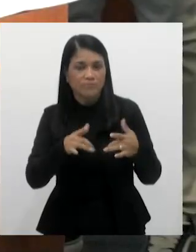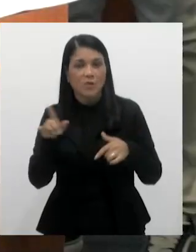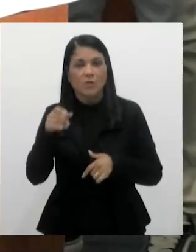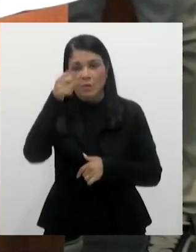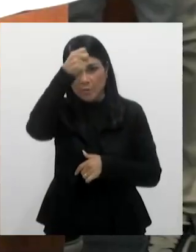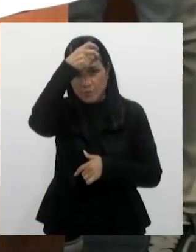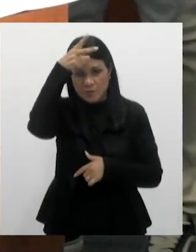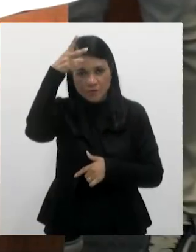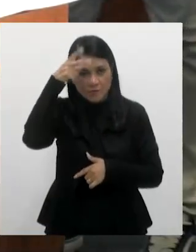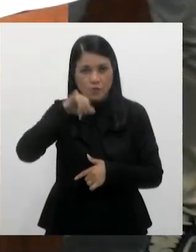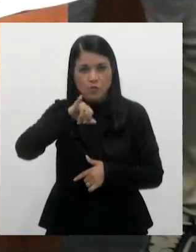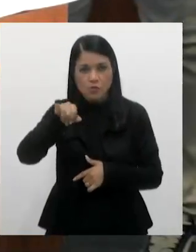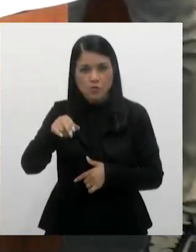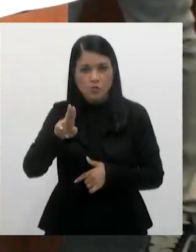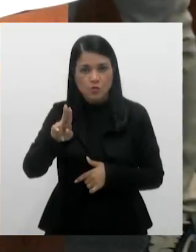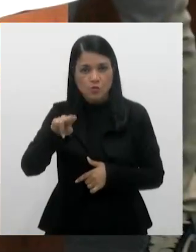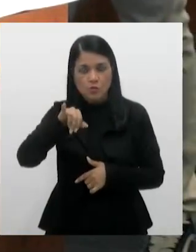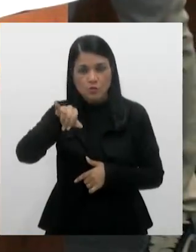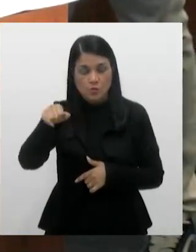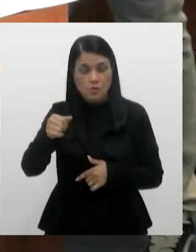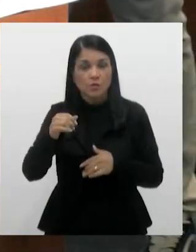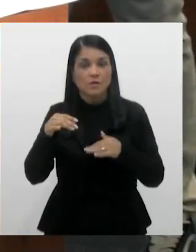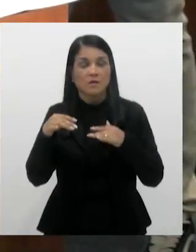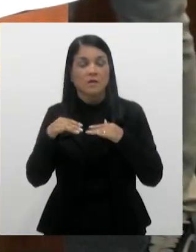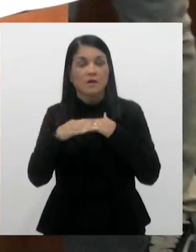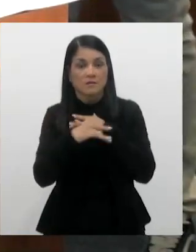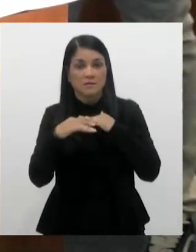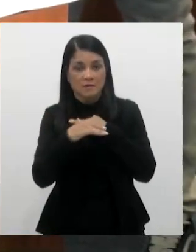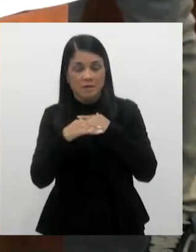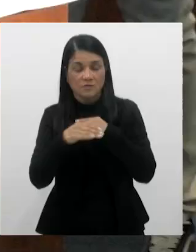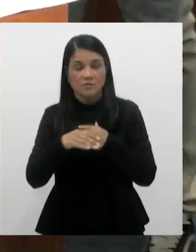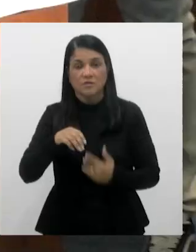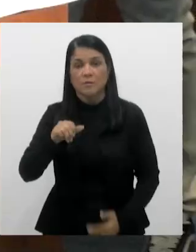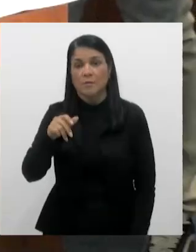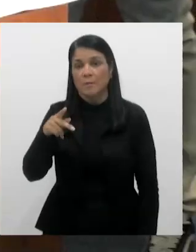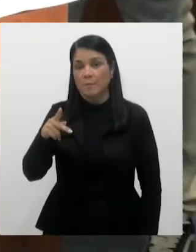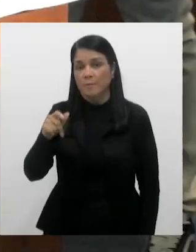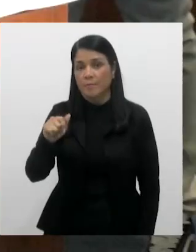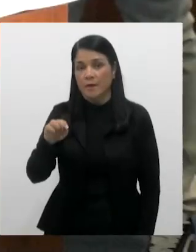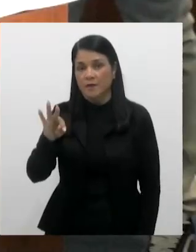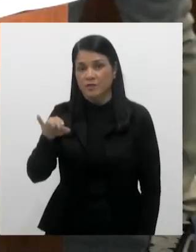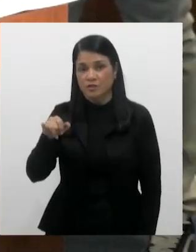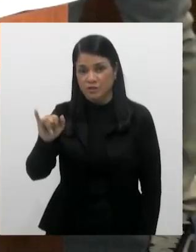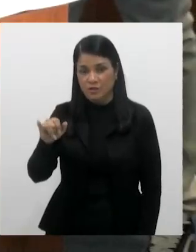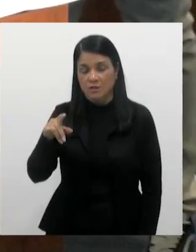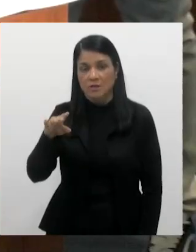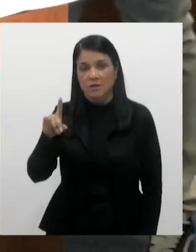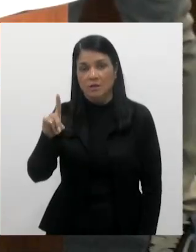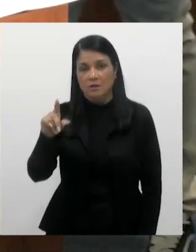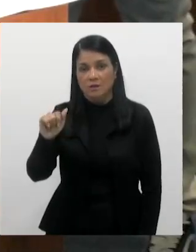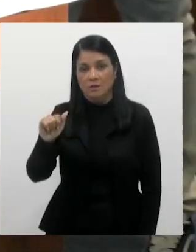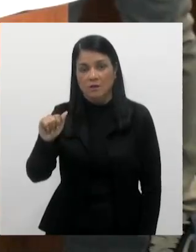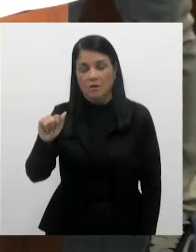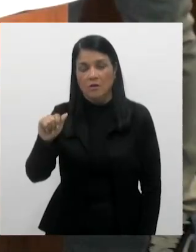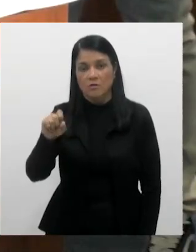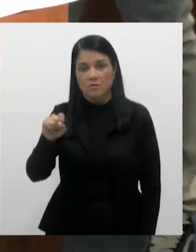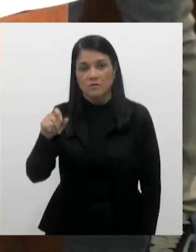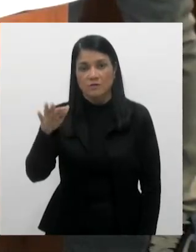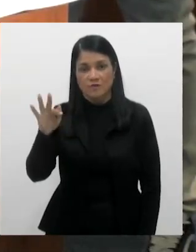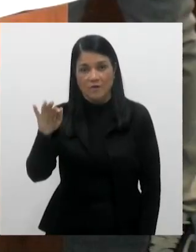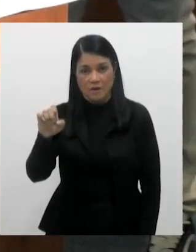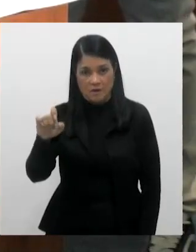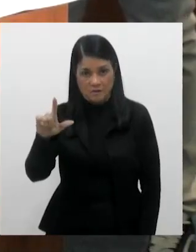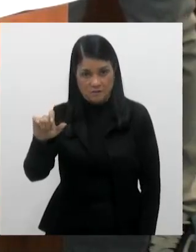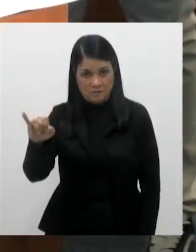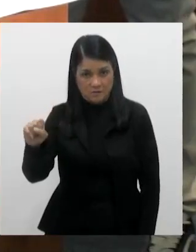prefeito Juju e a todo o povo de Patido Alferes, que tem passado por questões muito sérias em relação a chuvas. Muitas